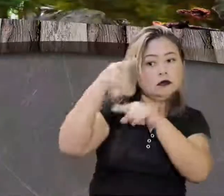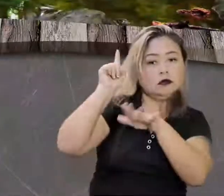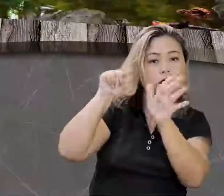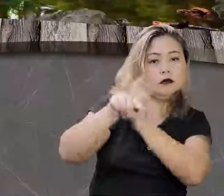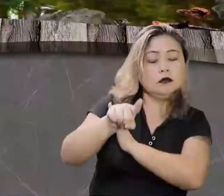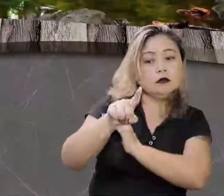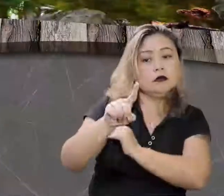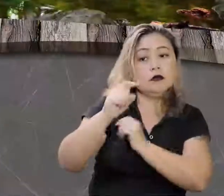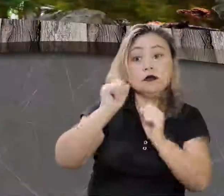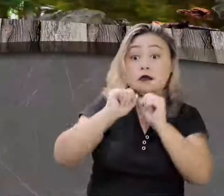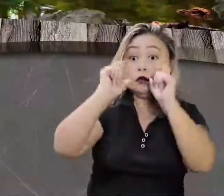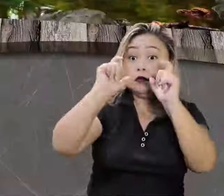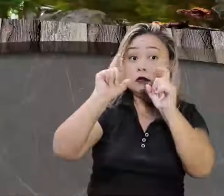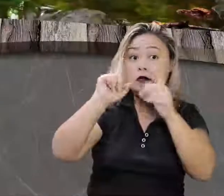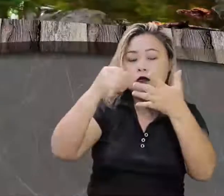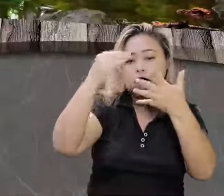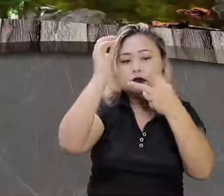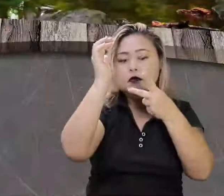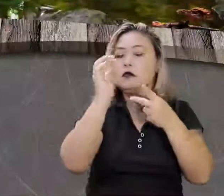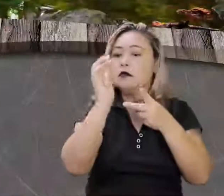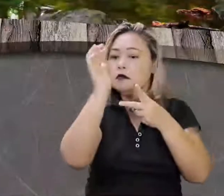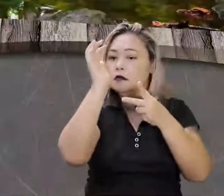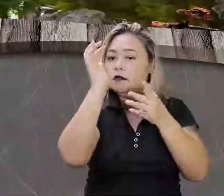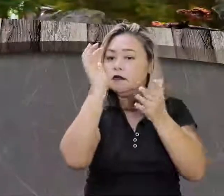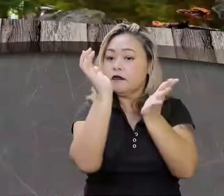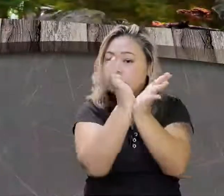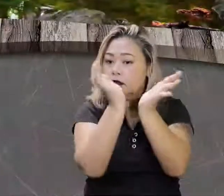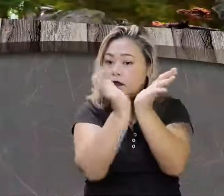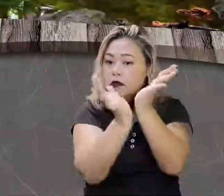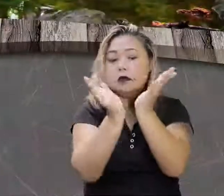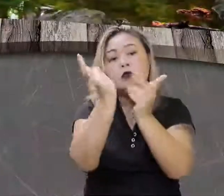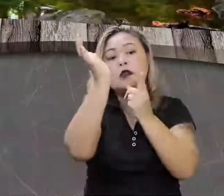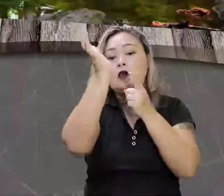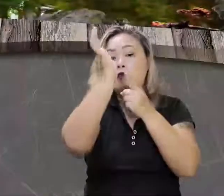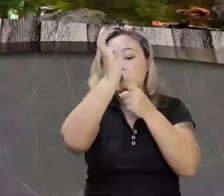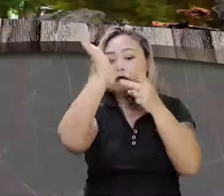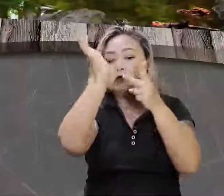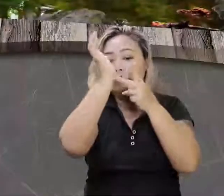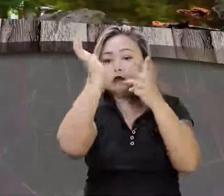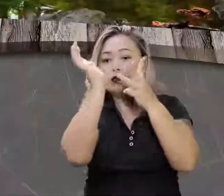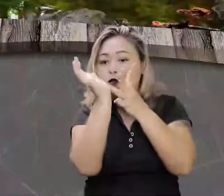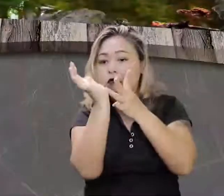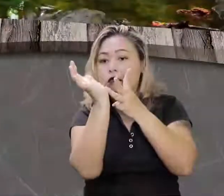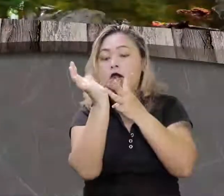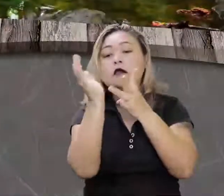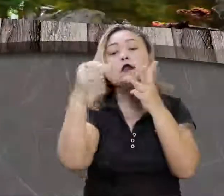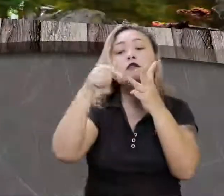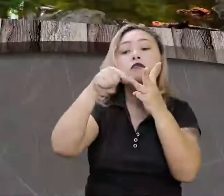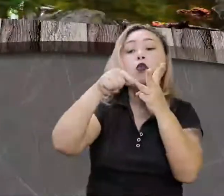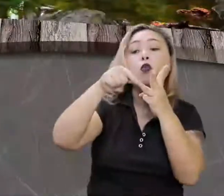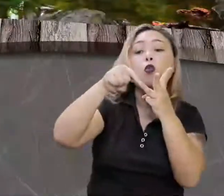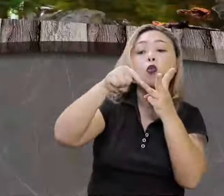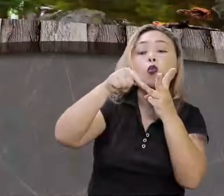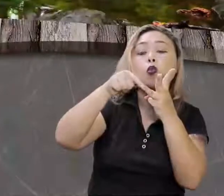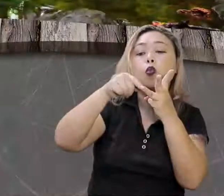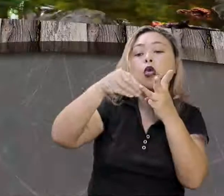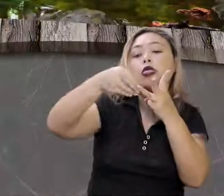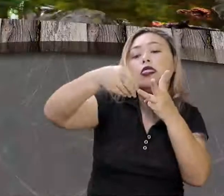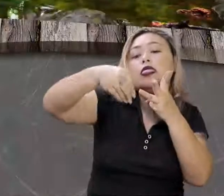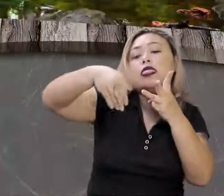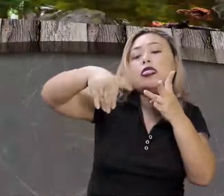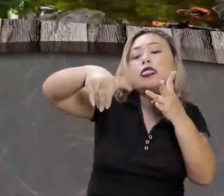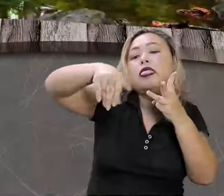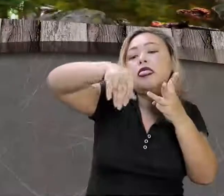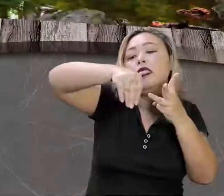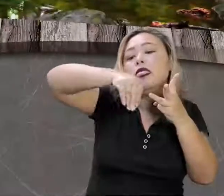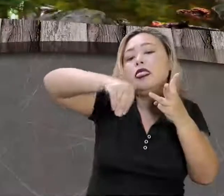pergunta. Preste atenção nas cadeias que nós estamos mostrando para vocês, tá bom? E aí, por último, você vai ter os decompositores.